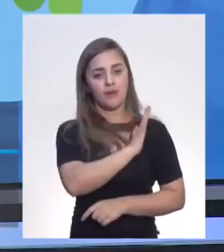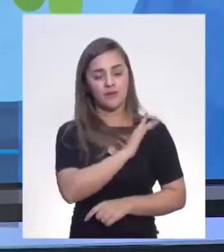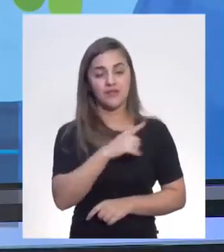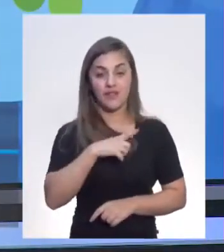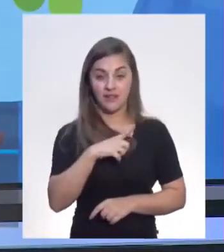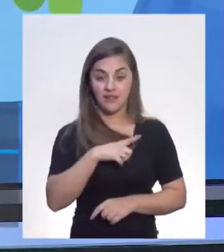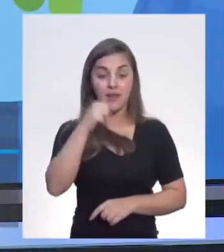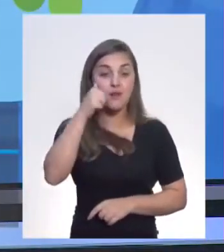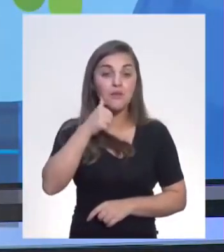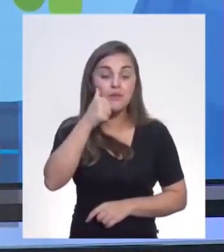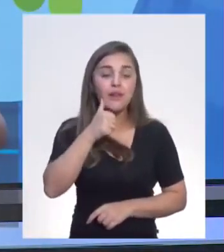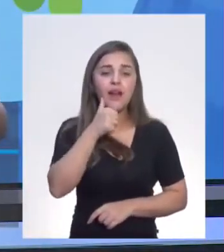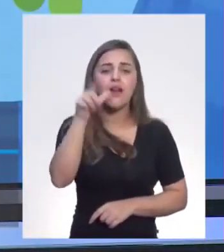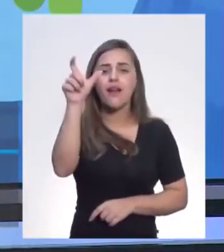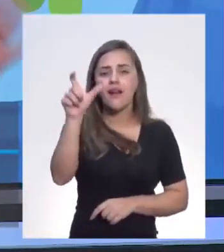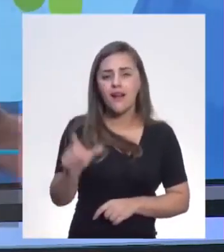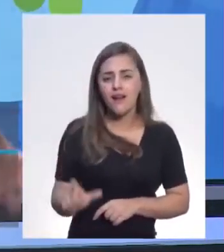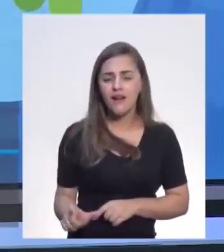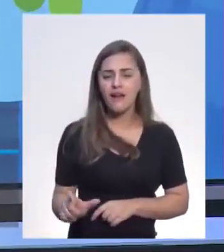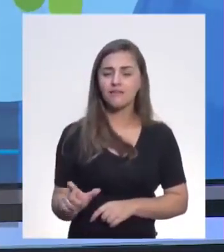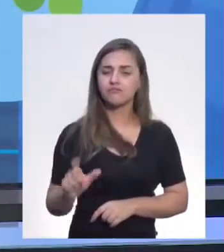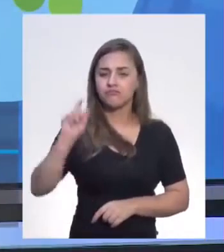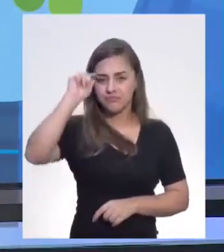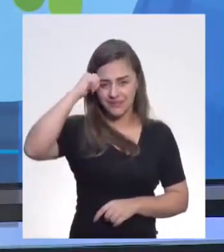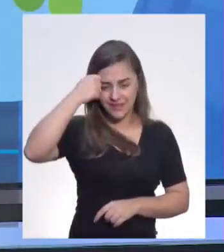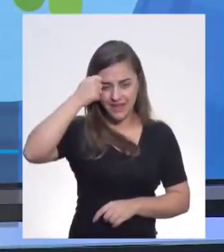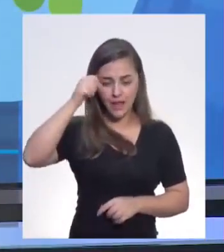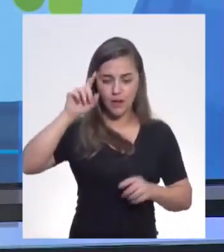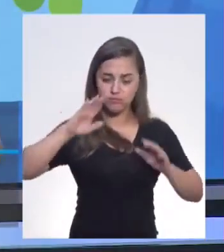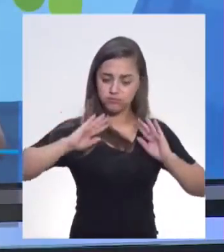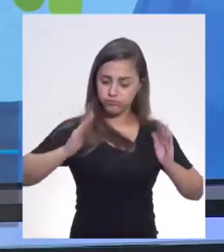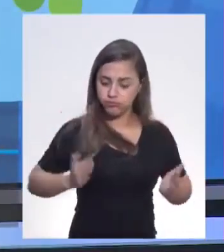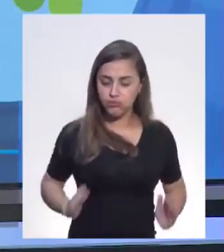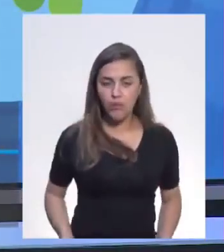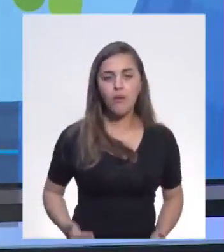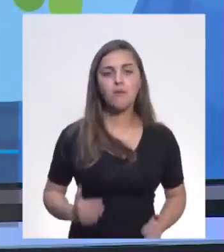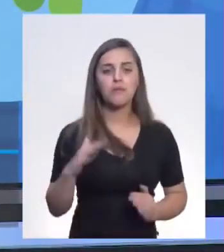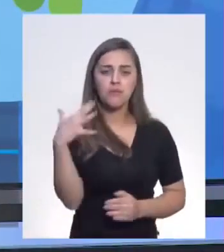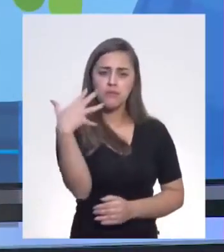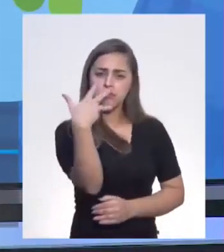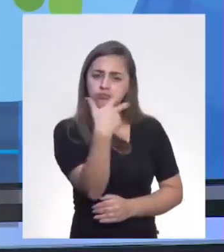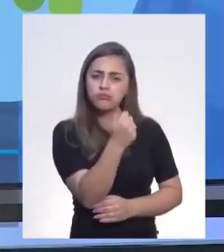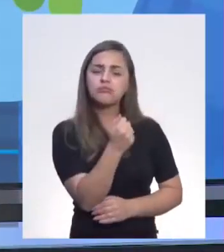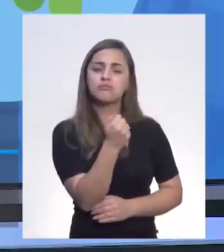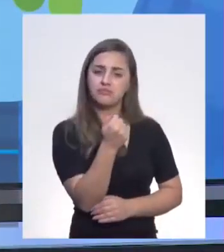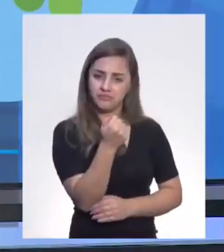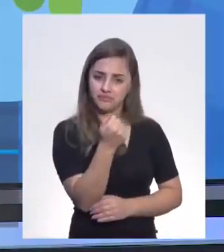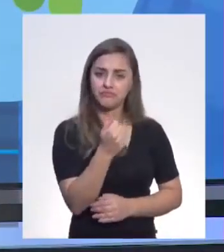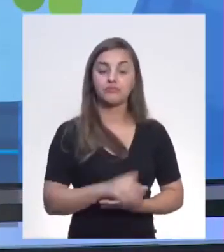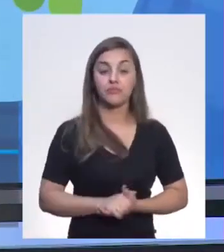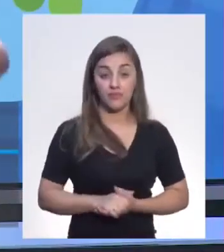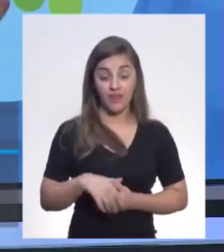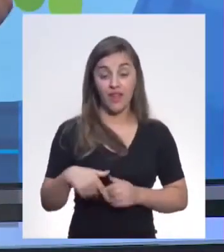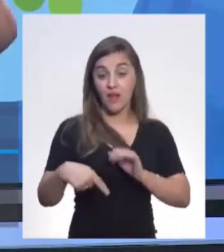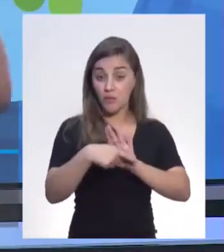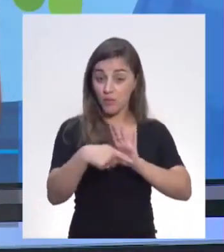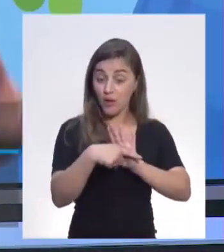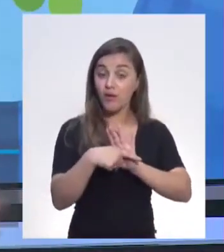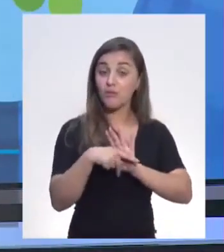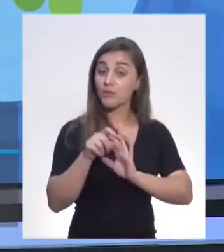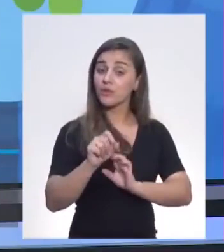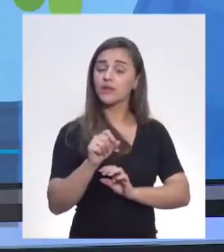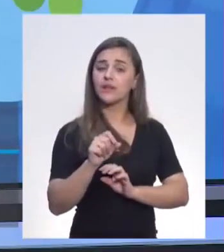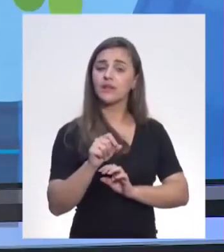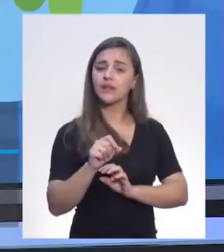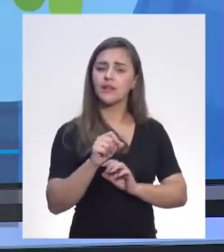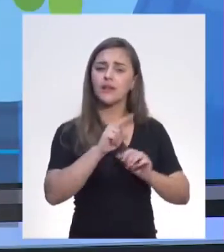negra sexualizada, né? Que a gente vê as mulatas e tudo mais. Isso é uma sexualização. Então, a gente vê que quando a gente vai